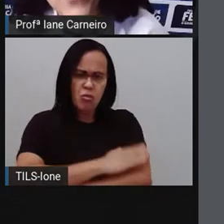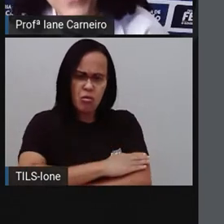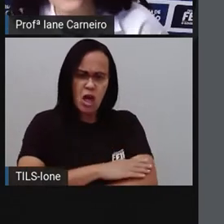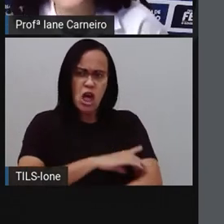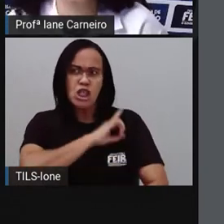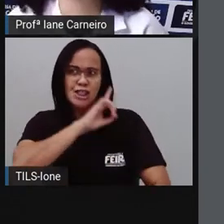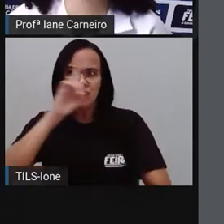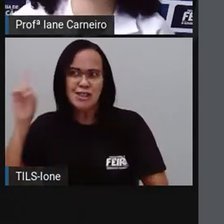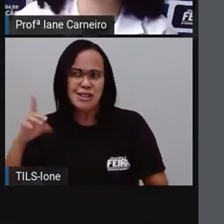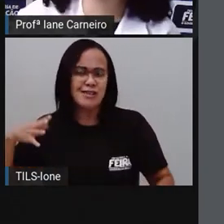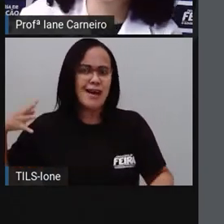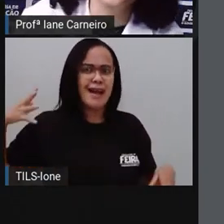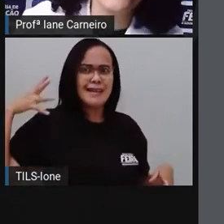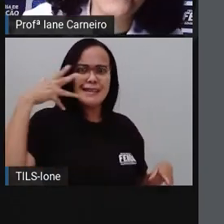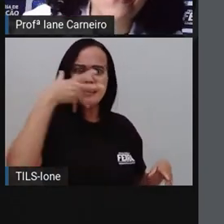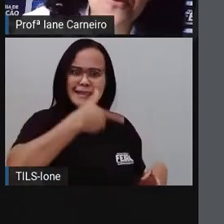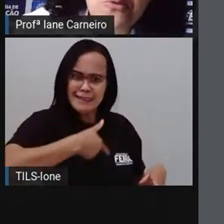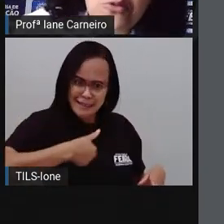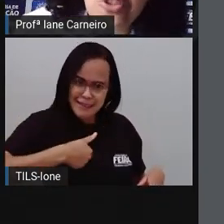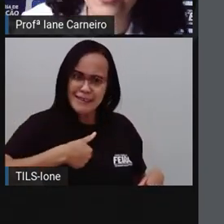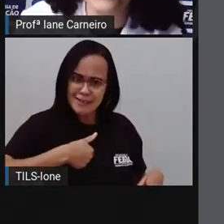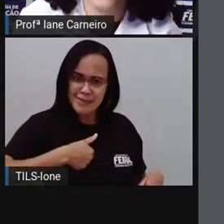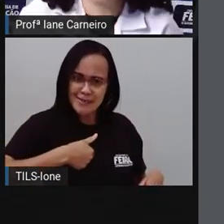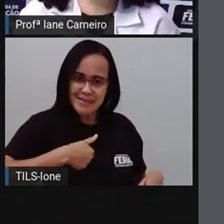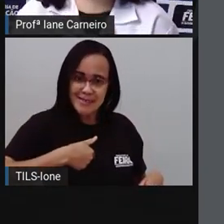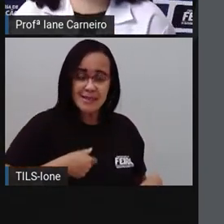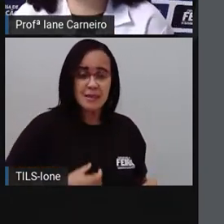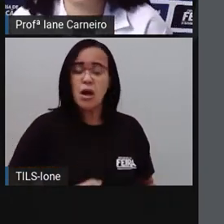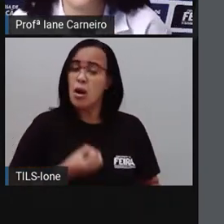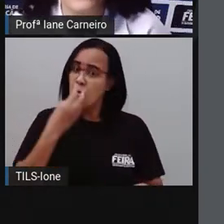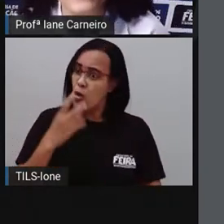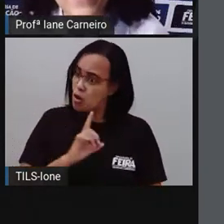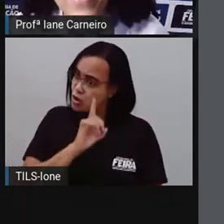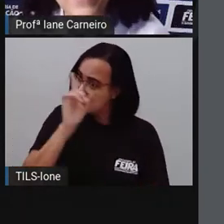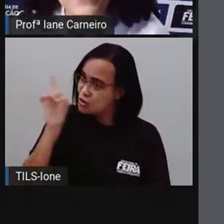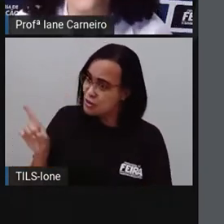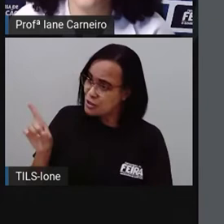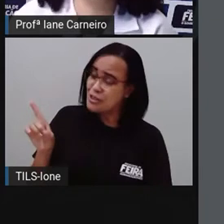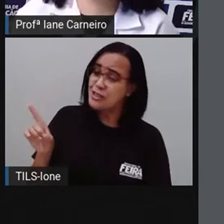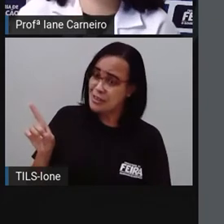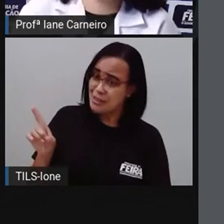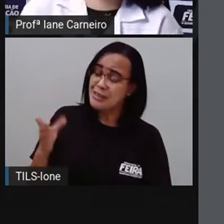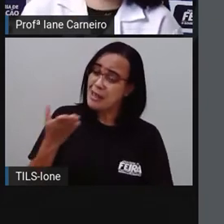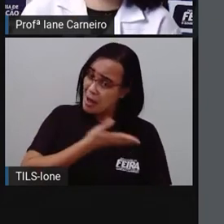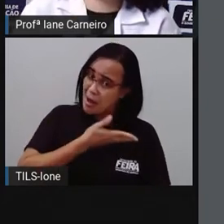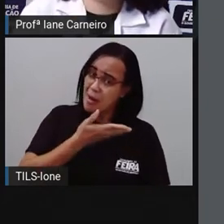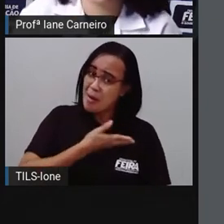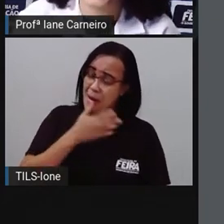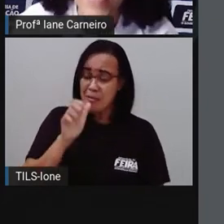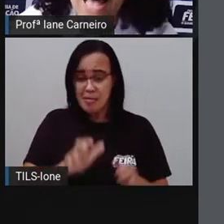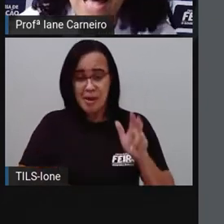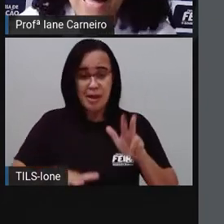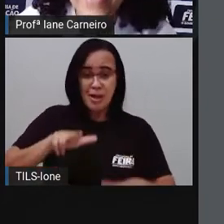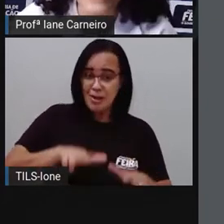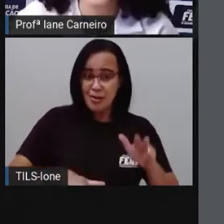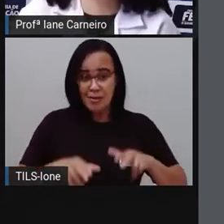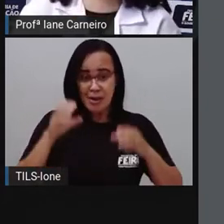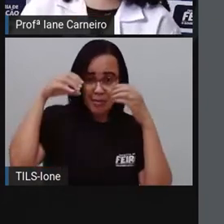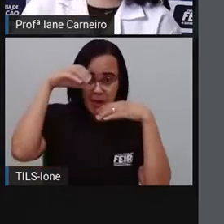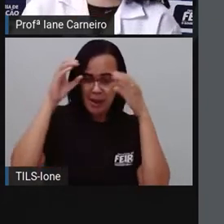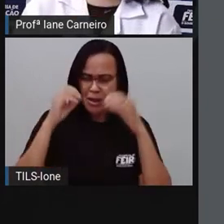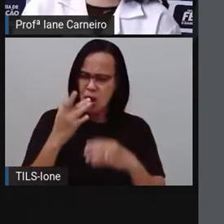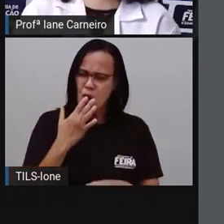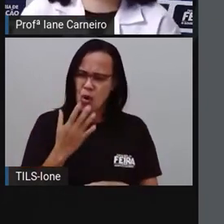lindo, não? Muito bom dia, amigo camaleão! Mas que cor mais engraçada,